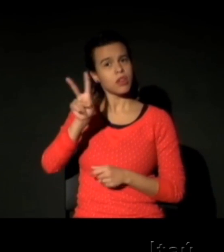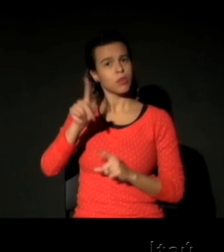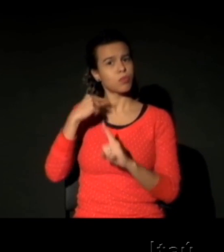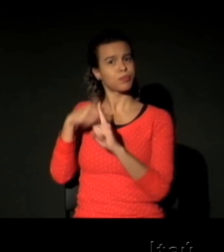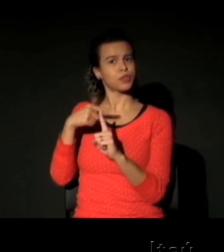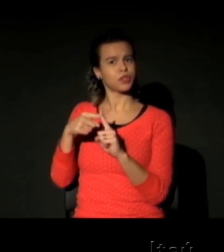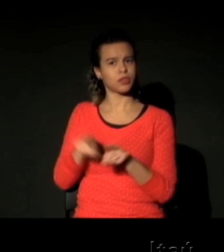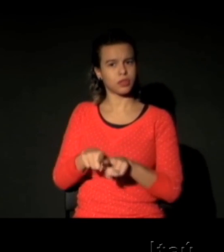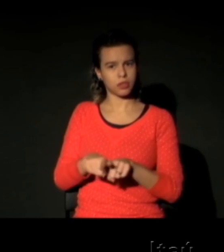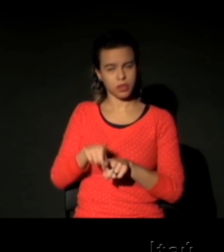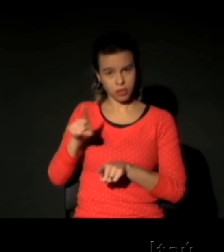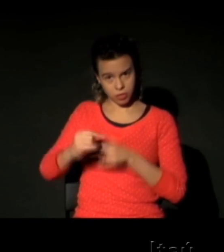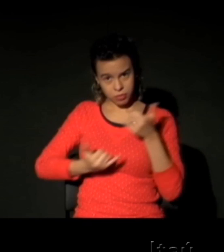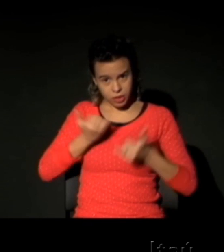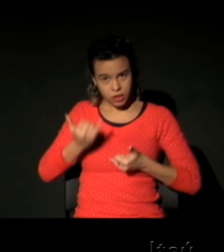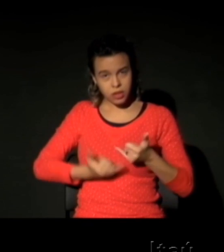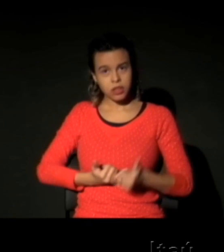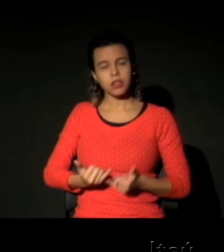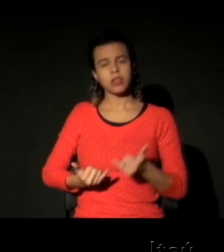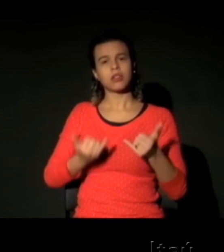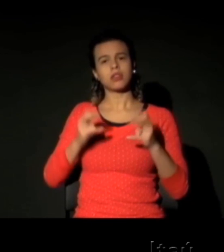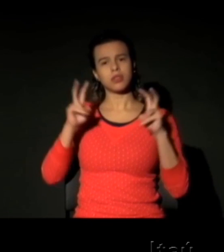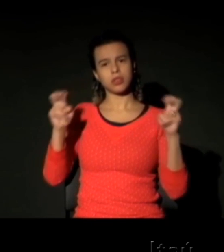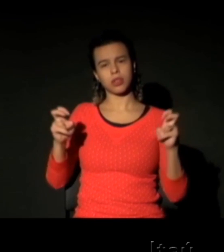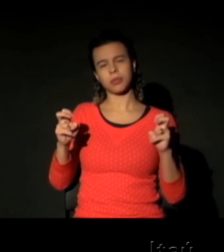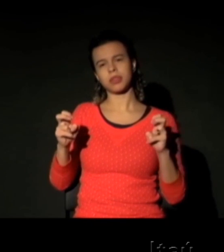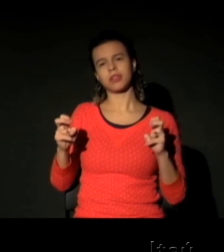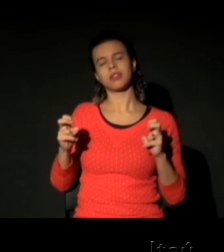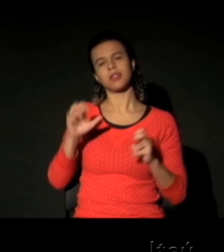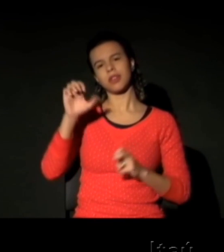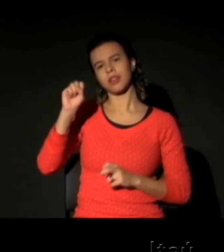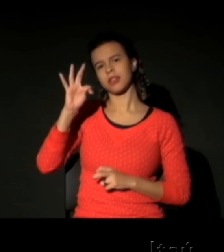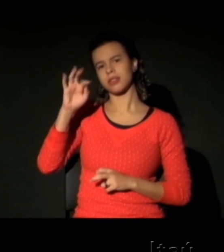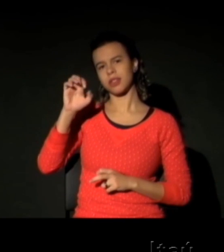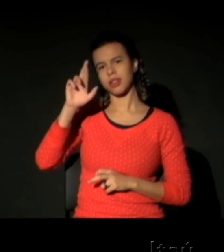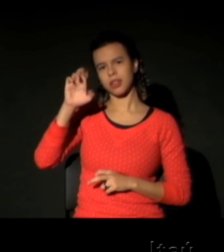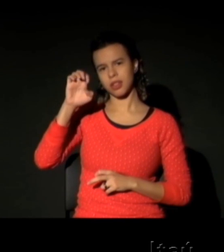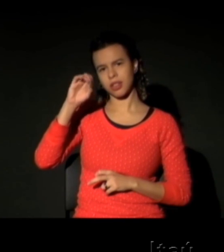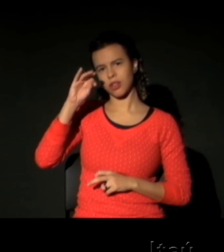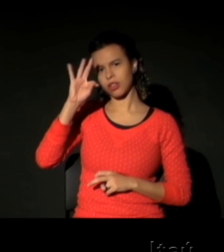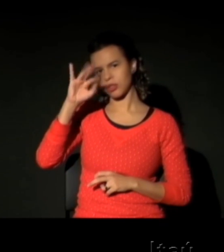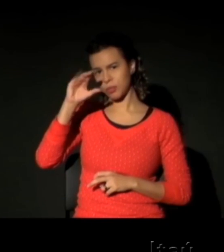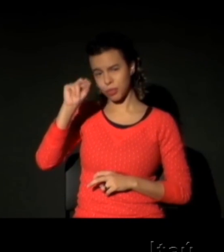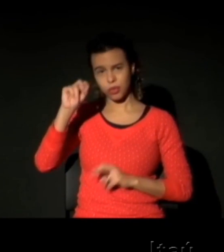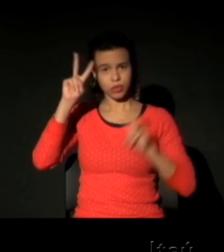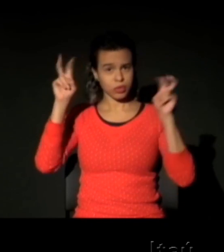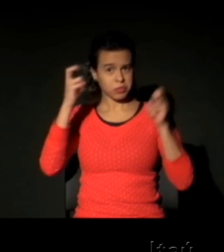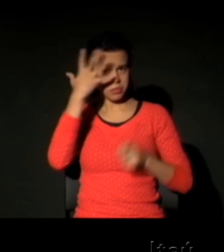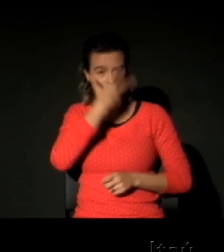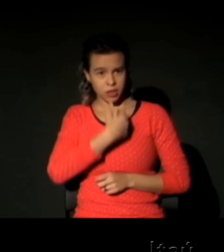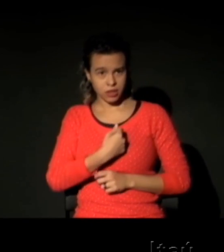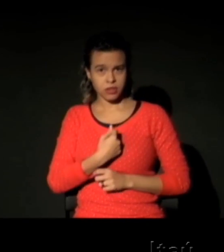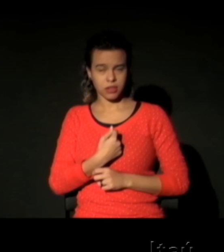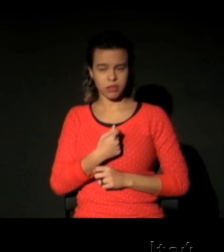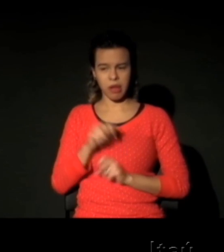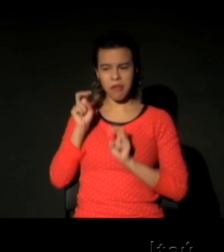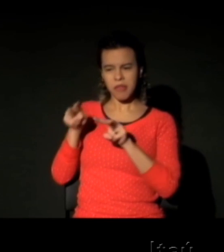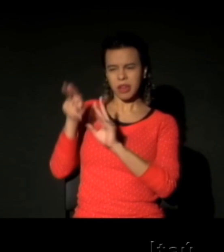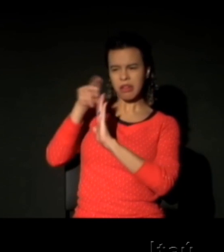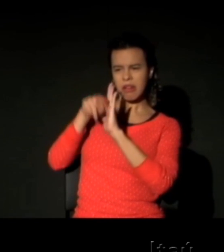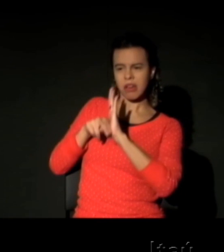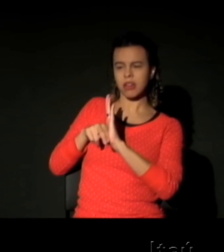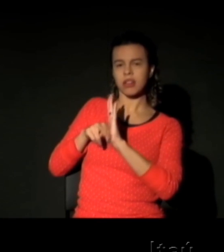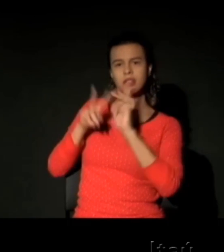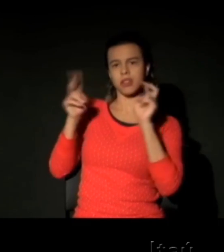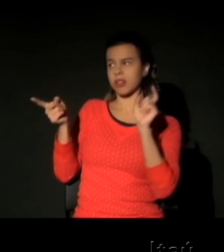positivamente uma brincadeira inclusive em torno dos estereótipos da questão da Beleza então é um momento é interessantíssimo né dessa